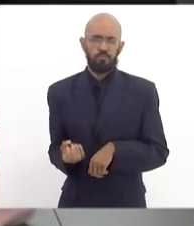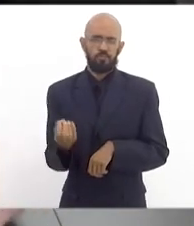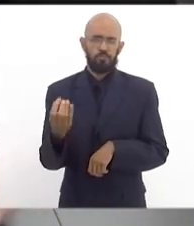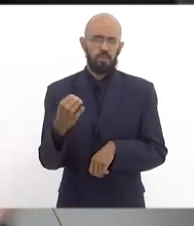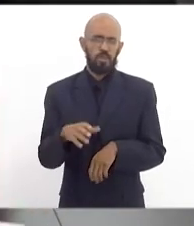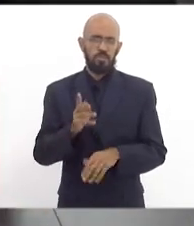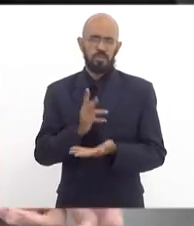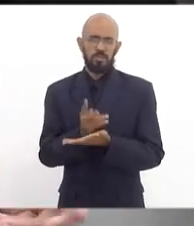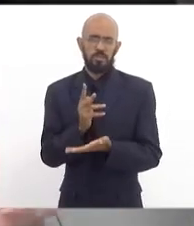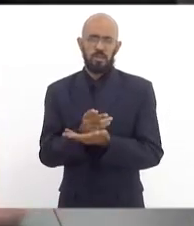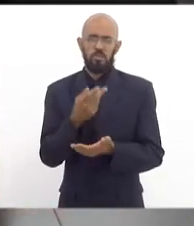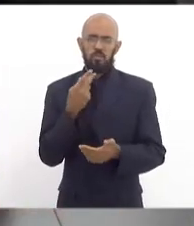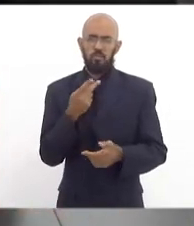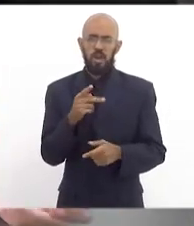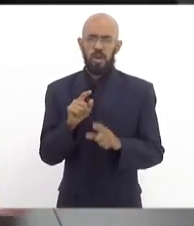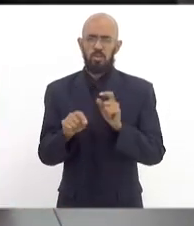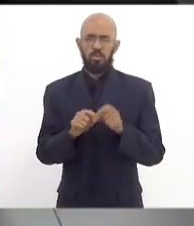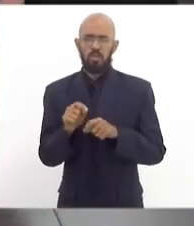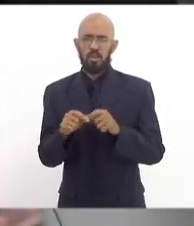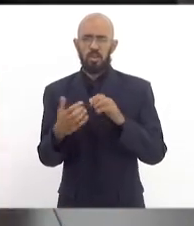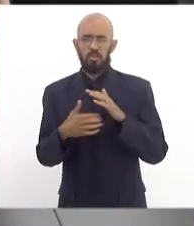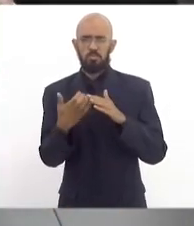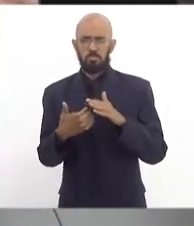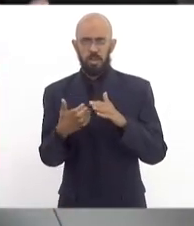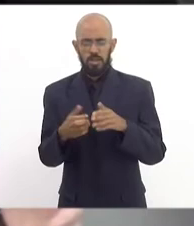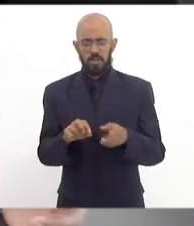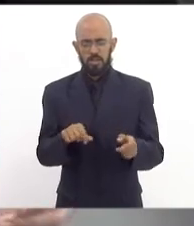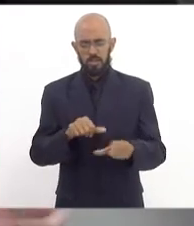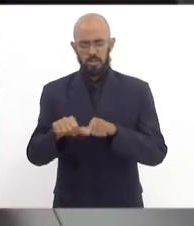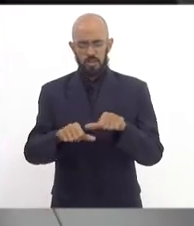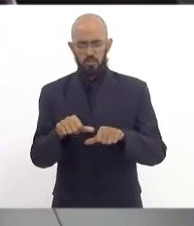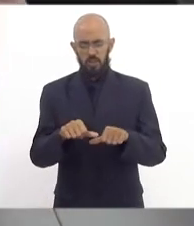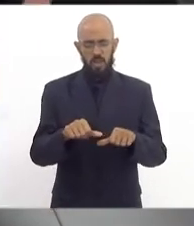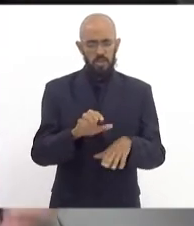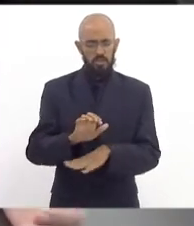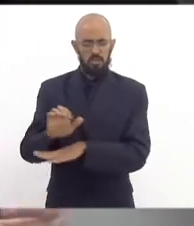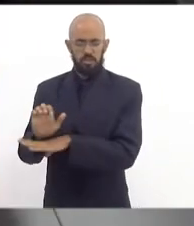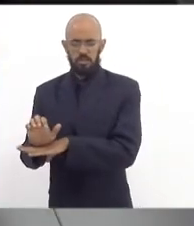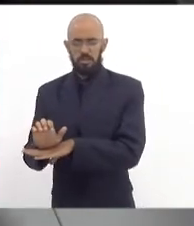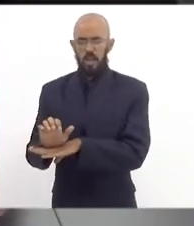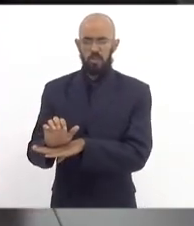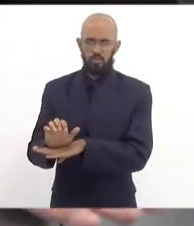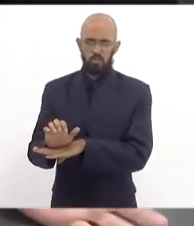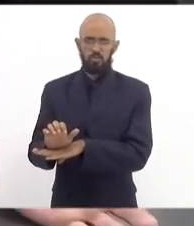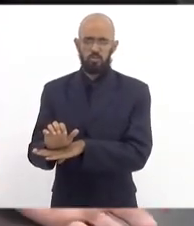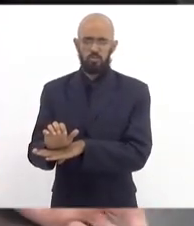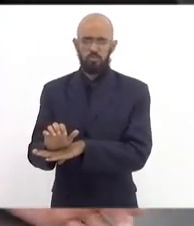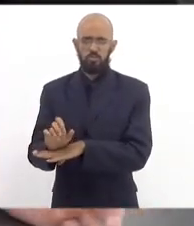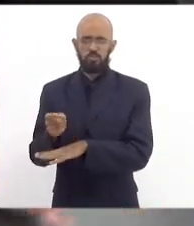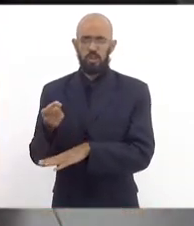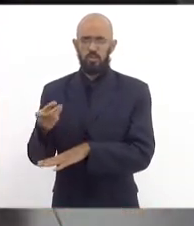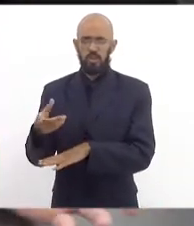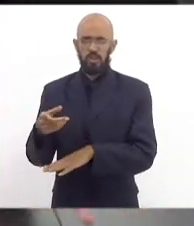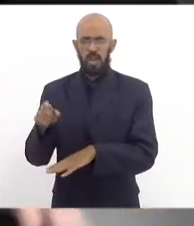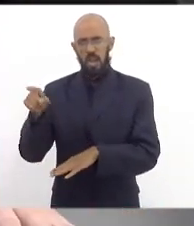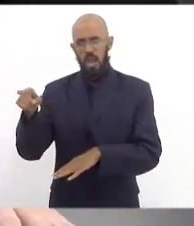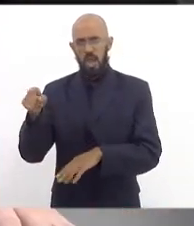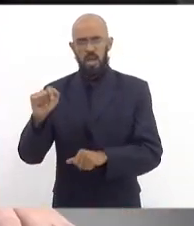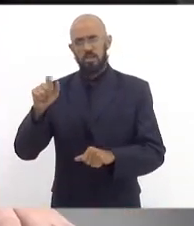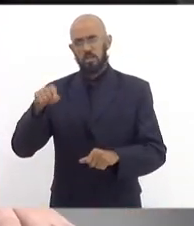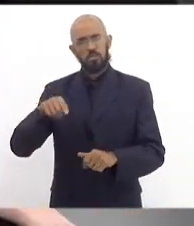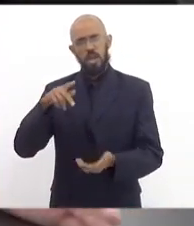gente sempre sempre é falar que empresa se deslocam para outros estados para realizar vendas de lá vai ser uma realidade